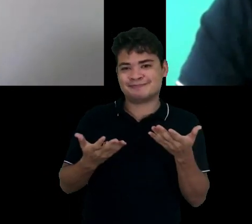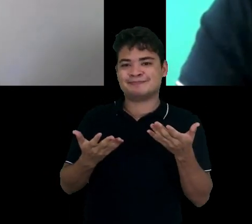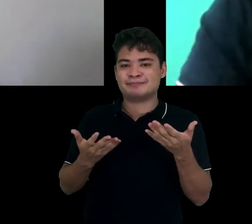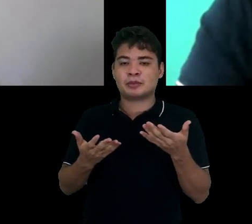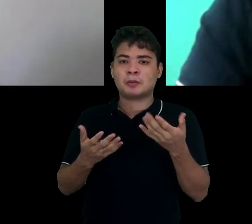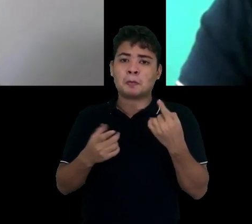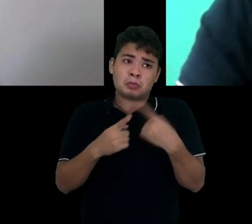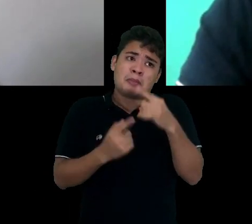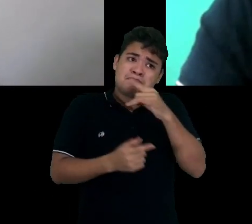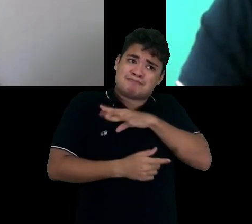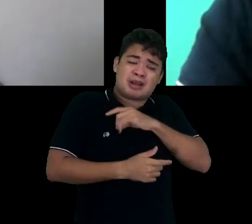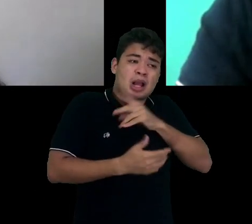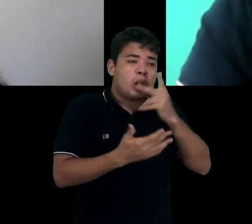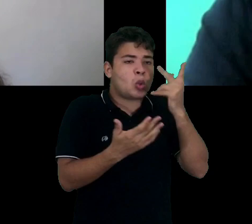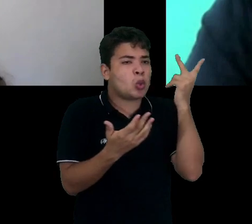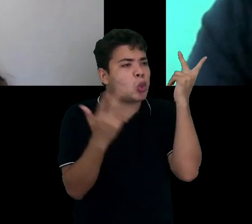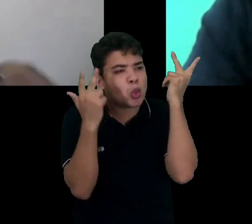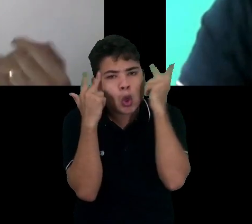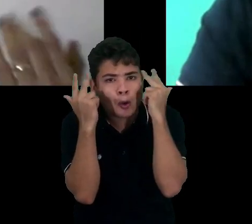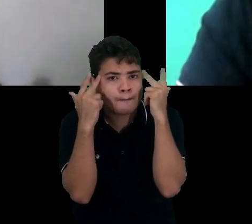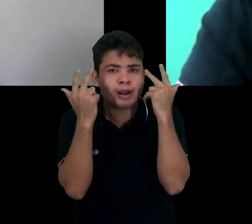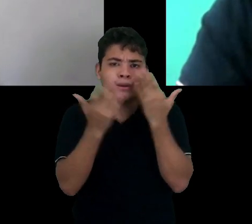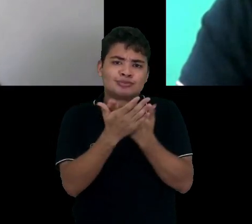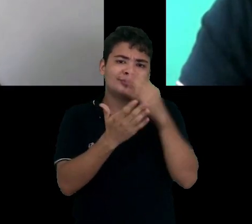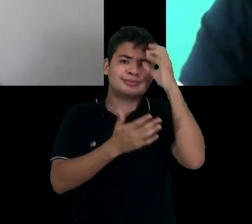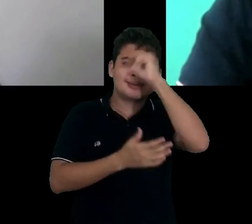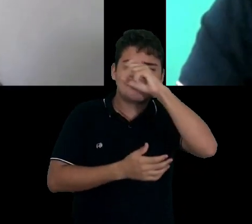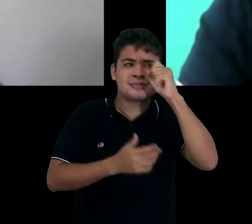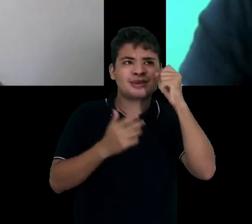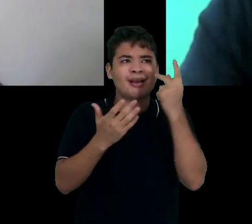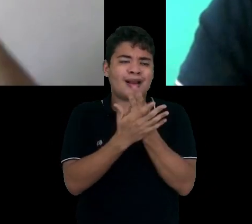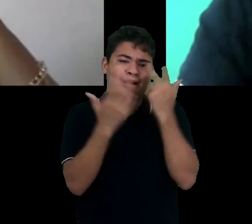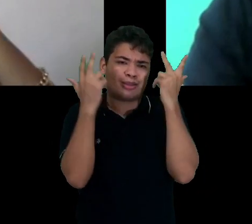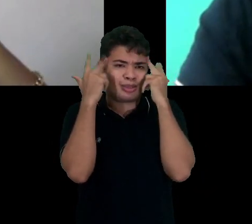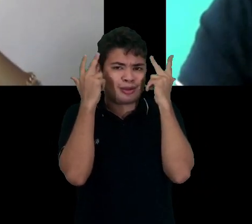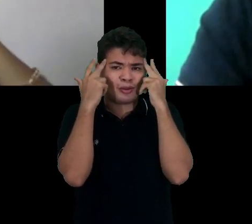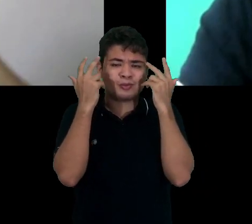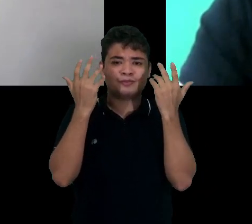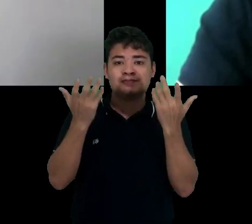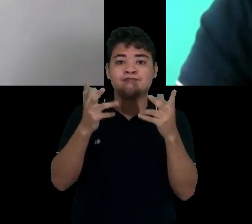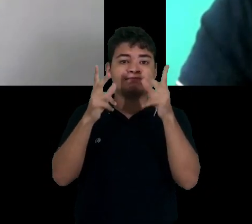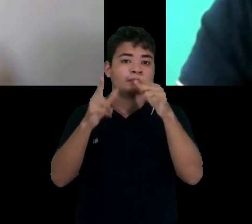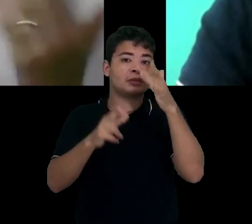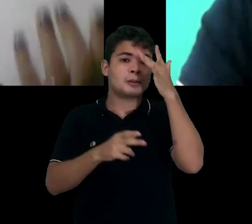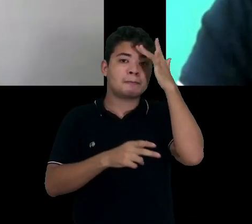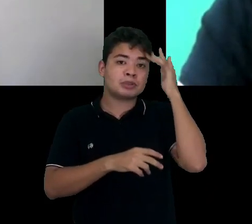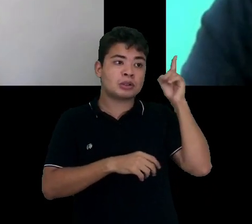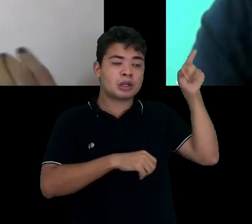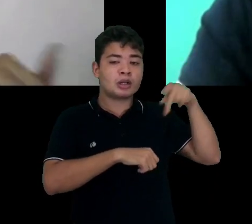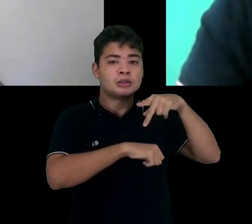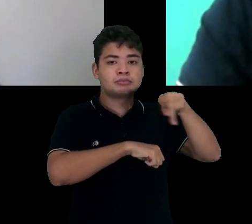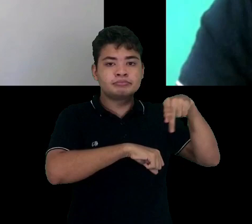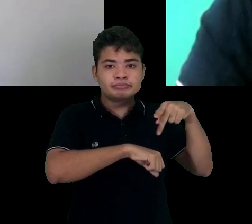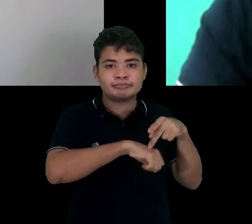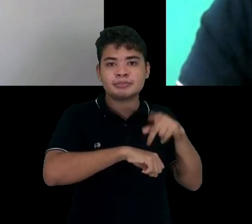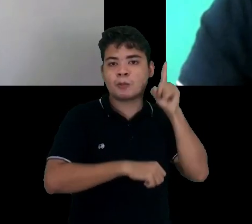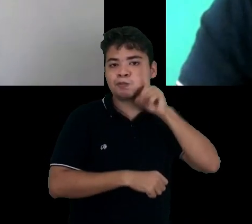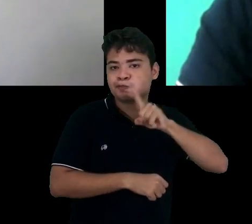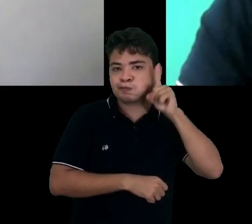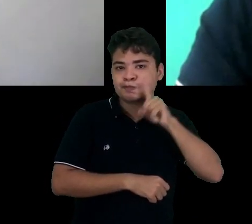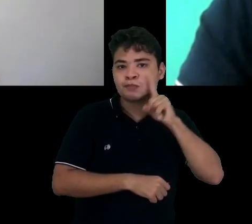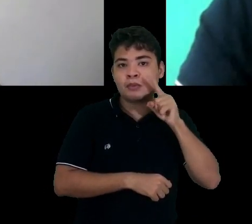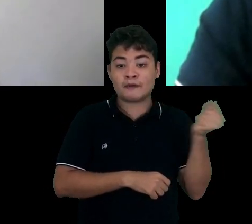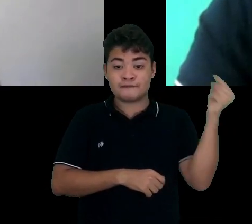precisamos ter medo, gente. É normal, né? A gente está naquela fase de aprendizado ainda. Então, Isso. assim como um americano, por exemplo, se ele quiser aprender português,